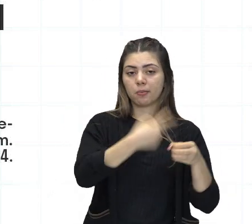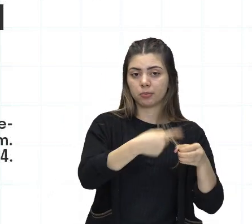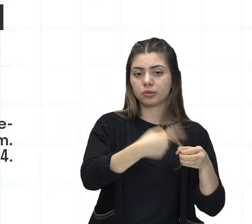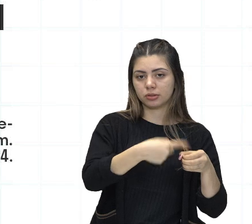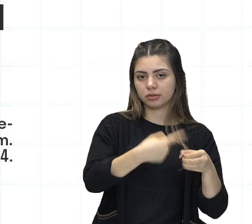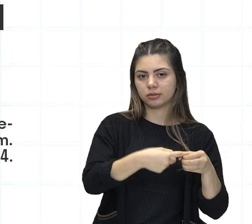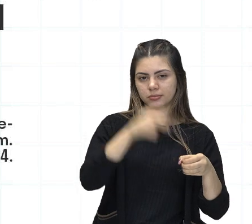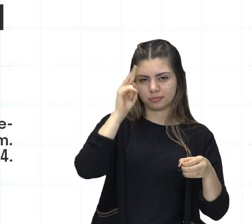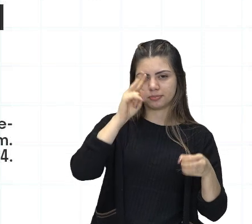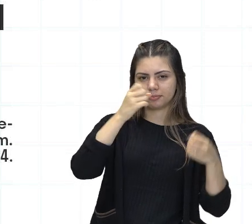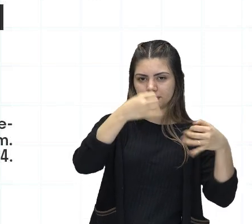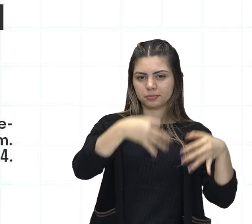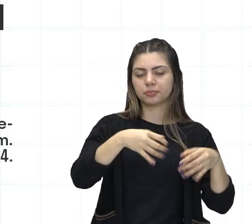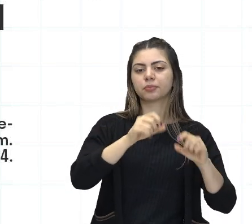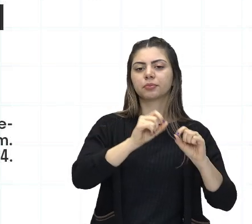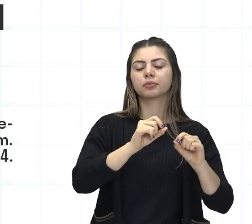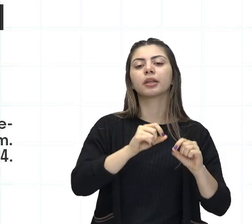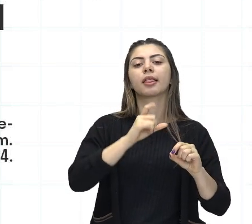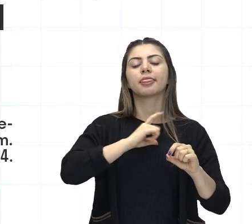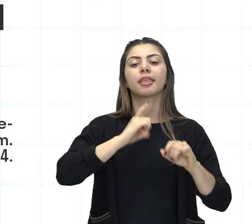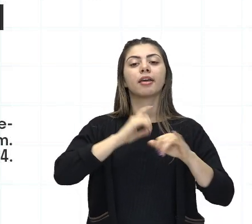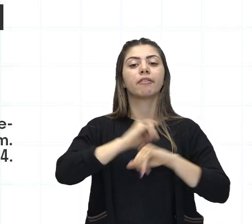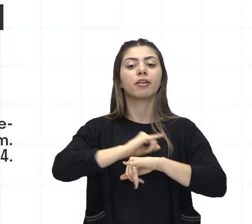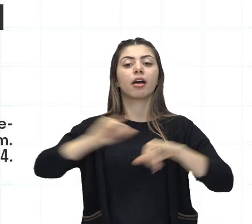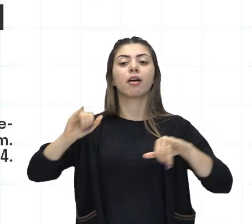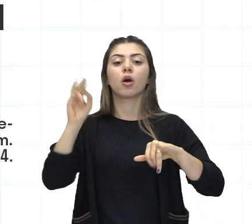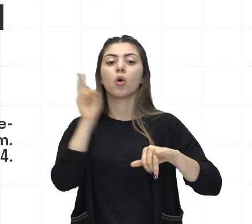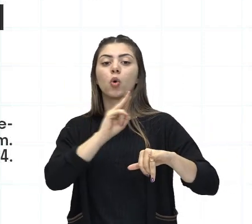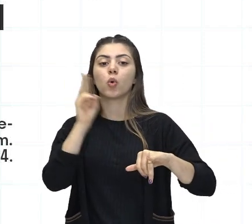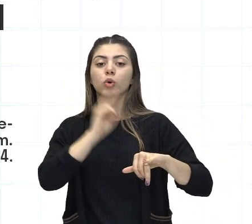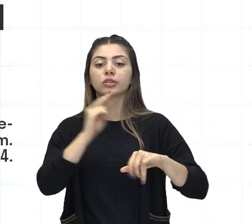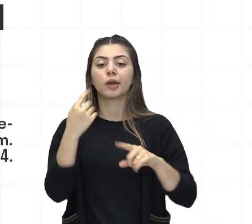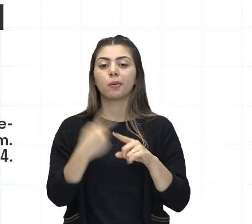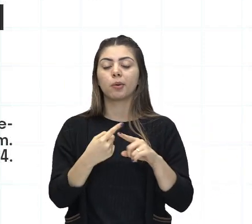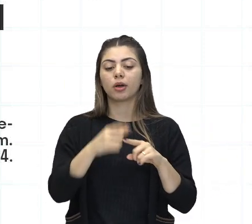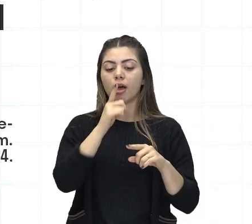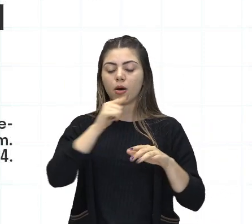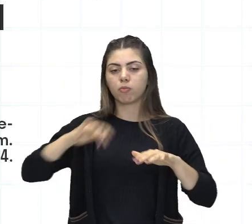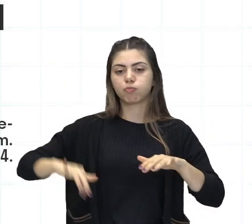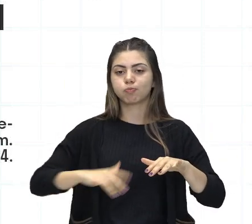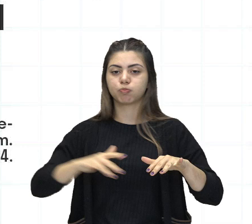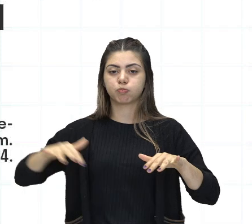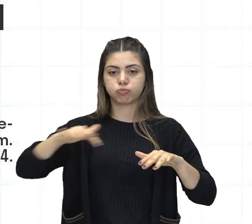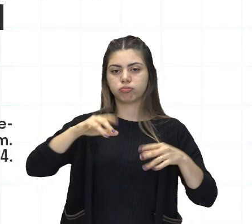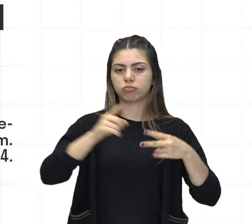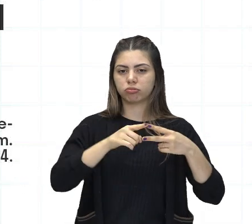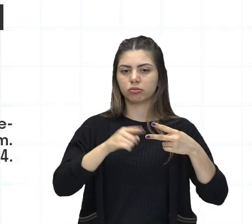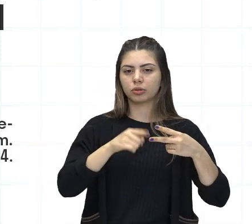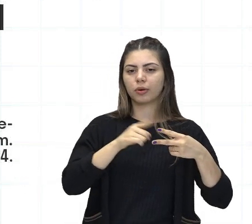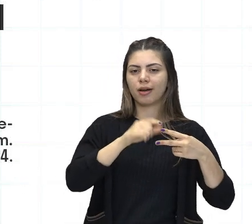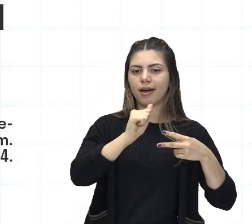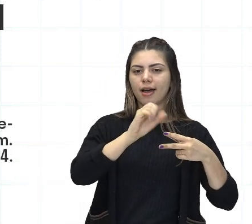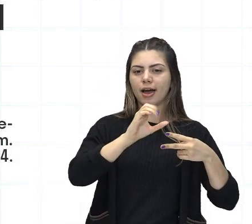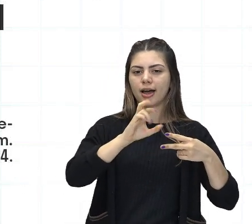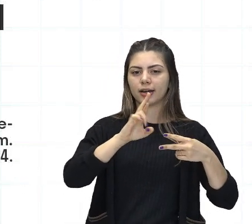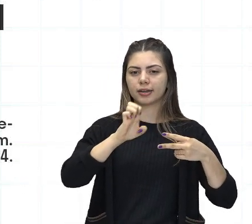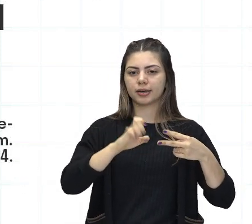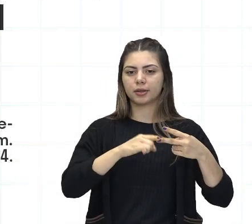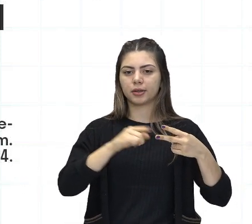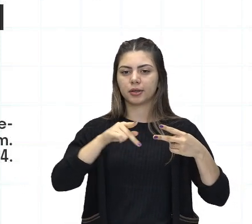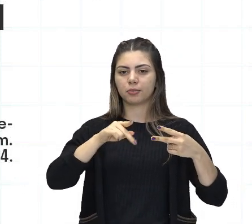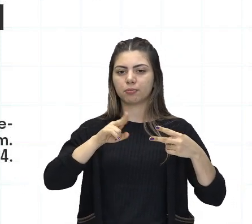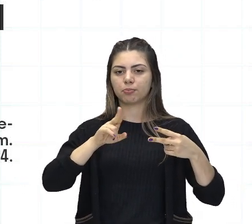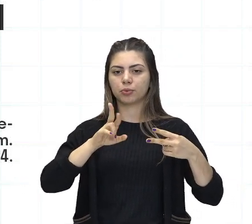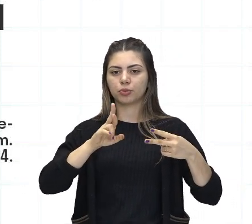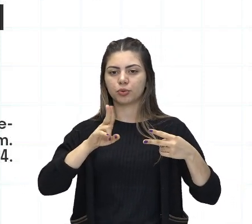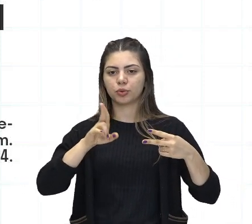Amazonas, decretou emergência após os rios Acre e Purus ultrapassarem a